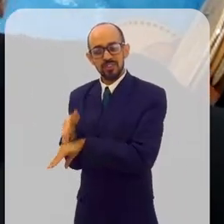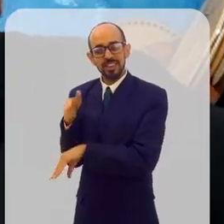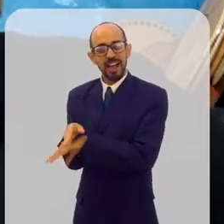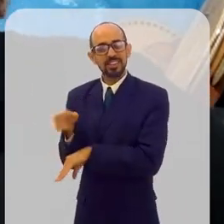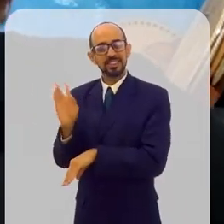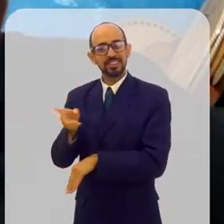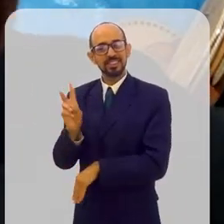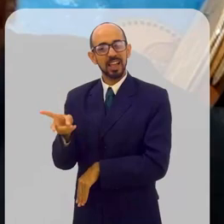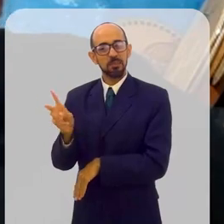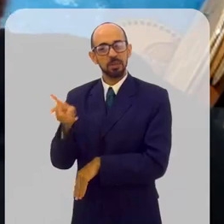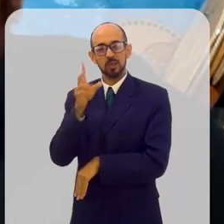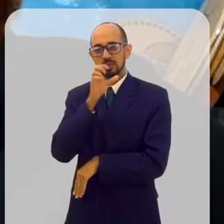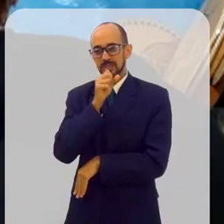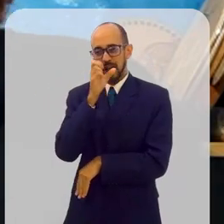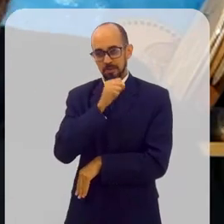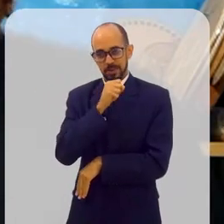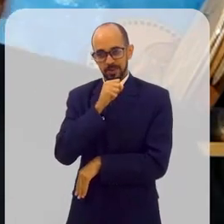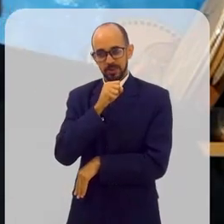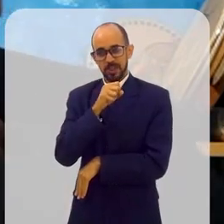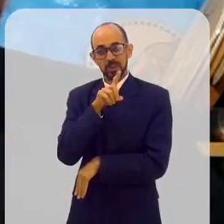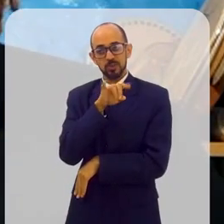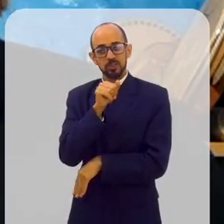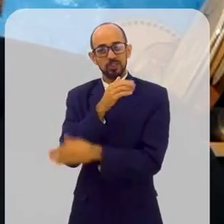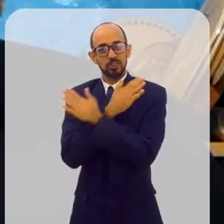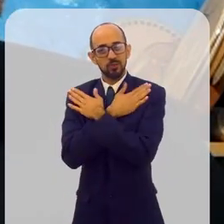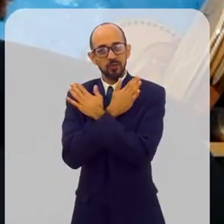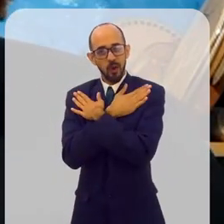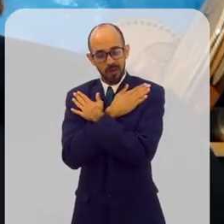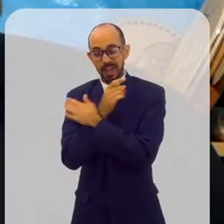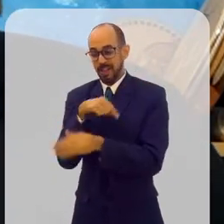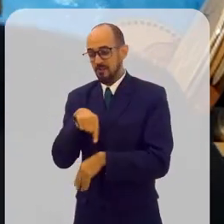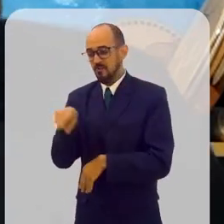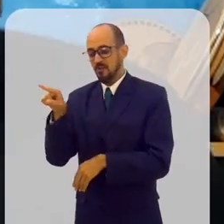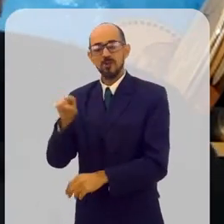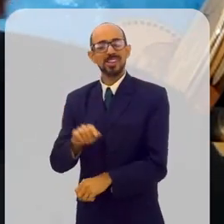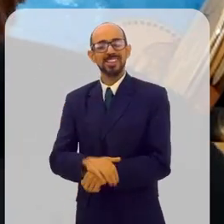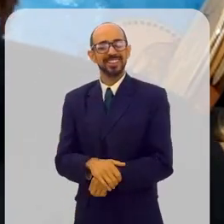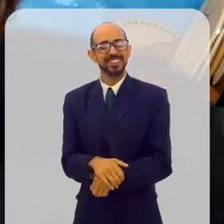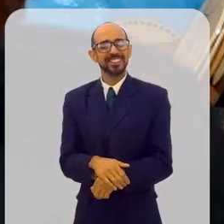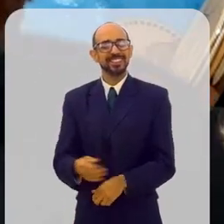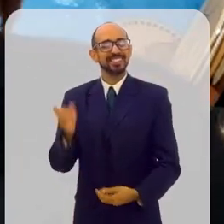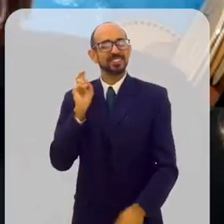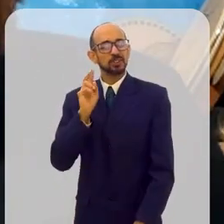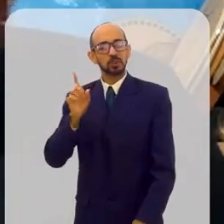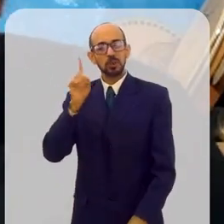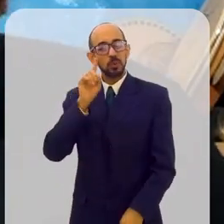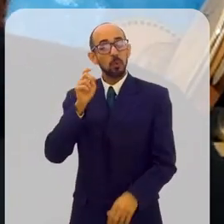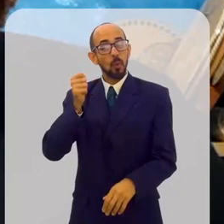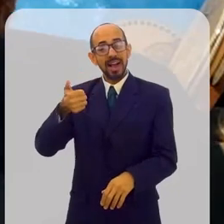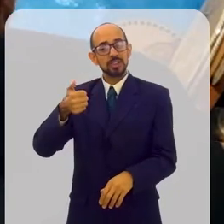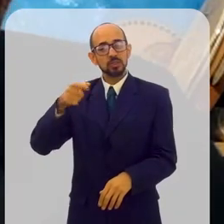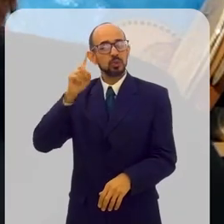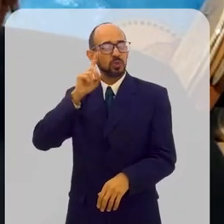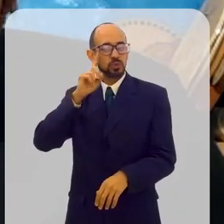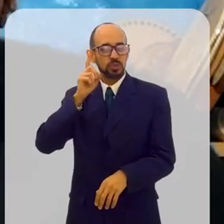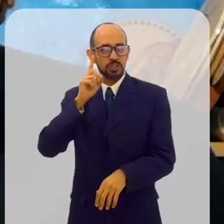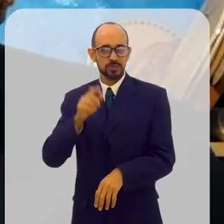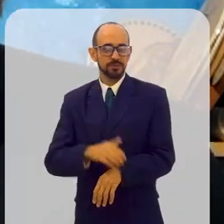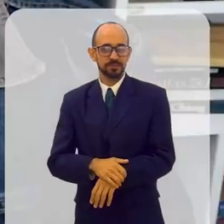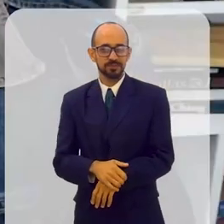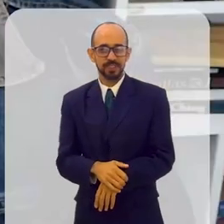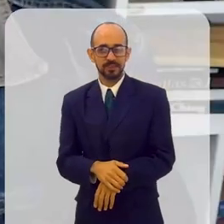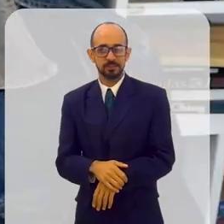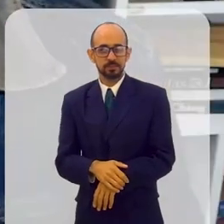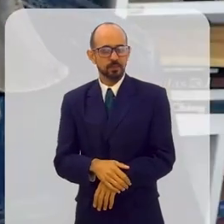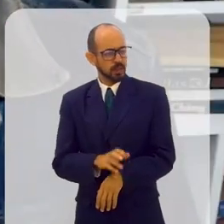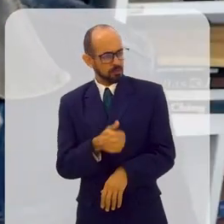aí eu passei aí todo sábado, no sábado que era o meu dia de descanso, eu passei aí para uma escola de teatro no mesmo lugar praticamente onde eu